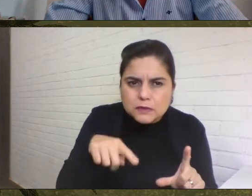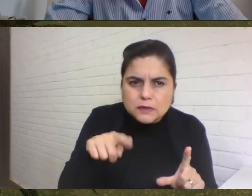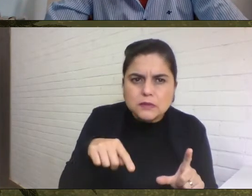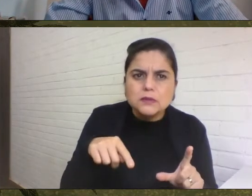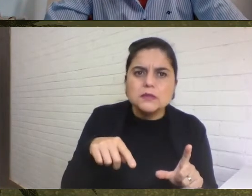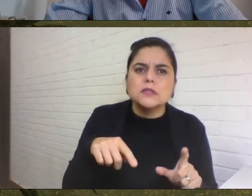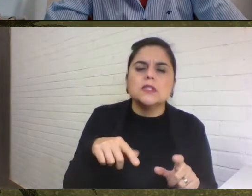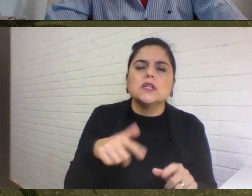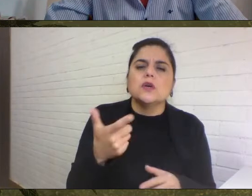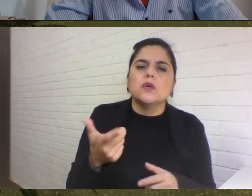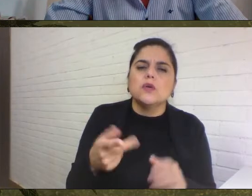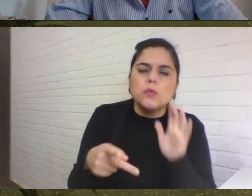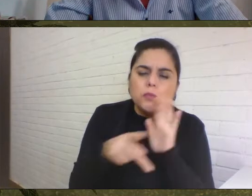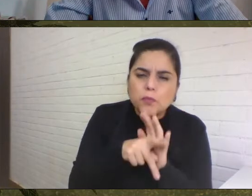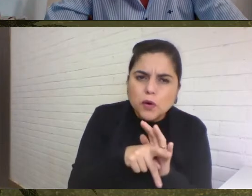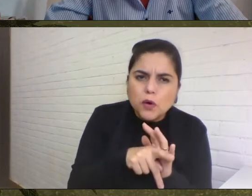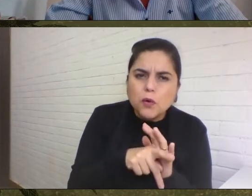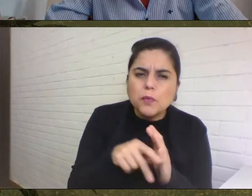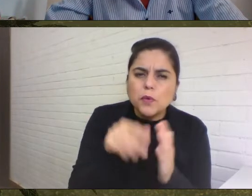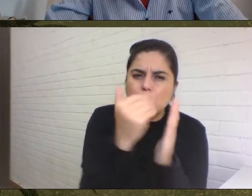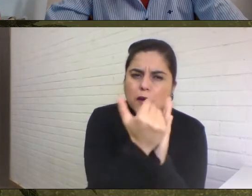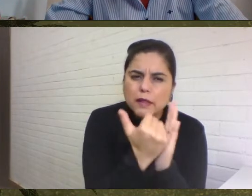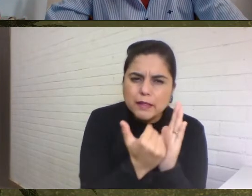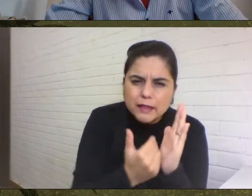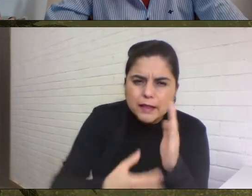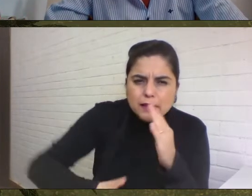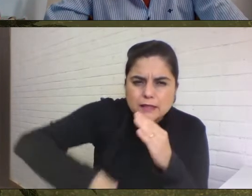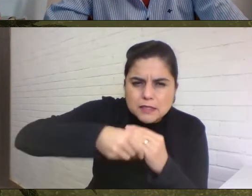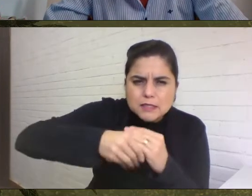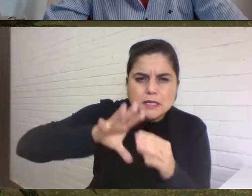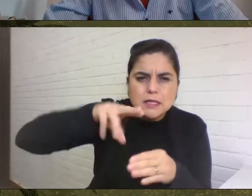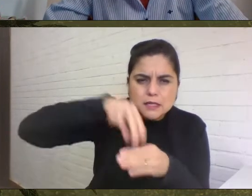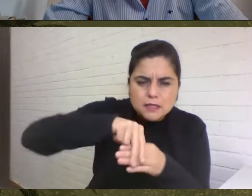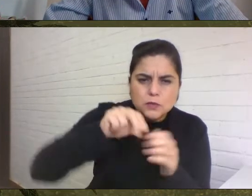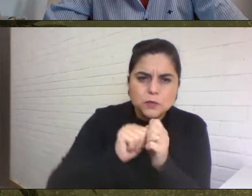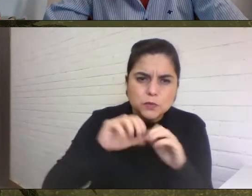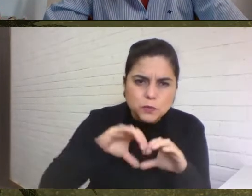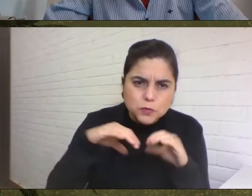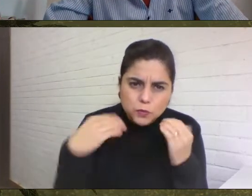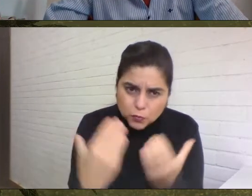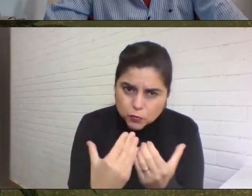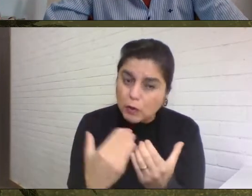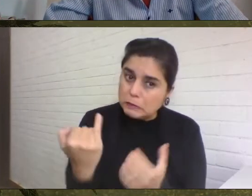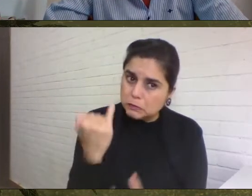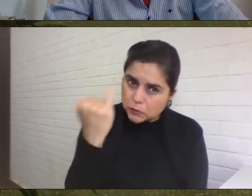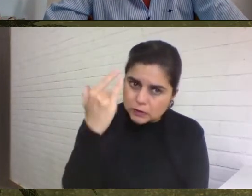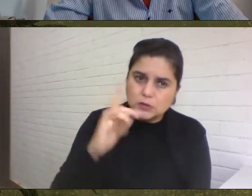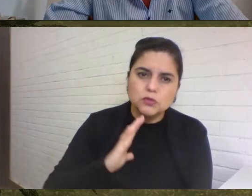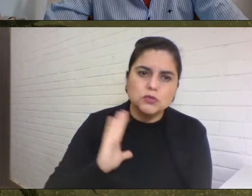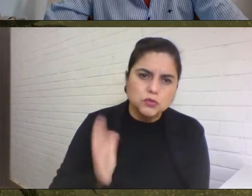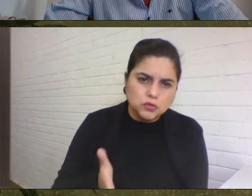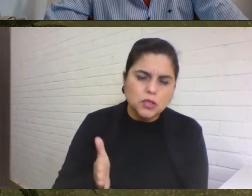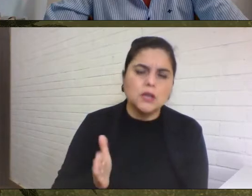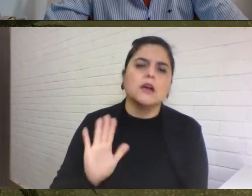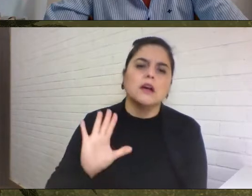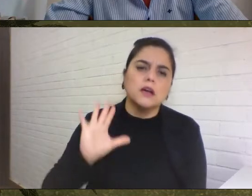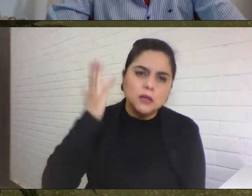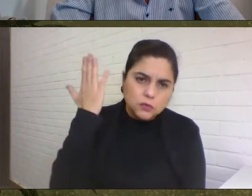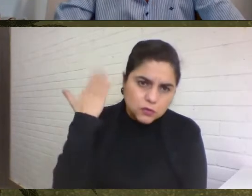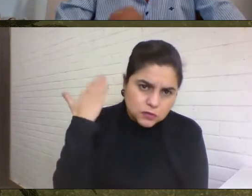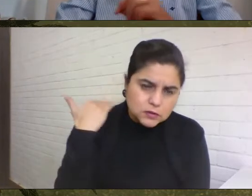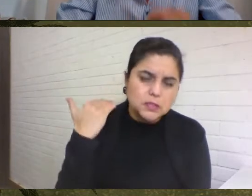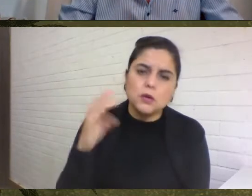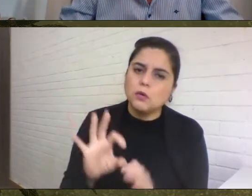ao nível das listas anexas às convenções foi um marco importante e que permite, de facto, o